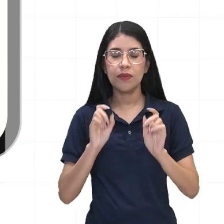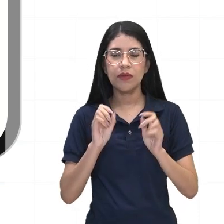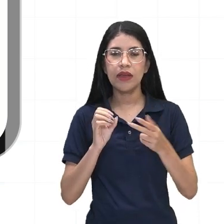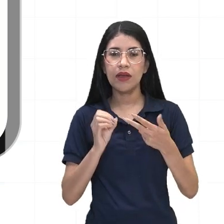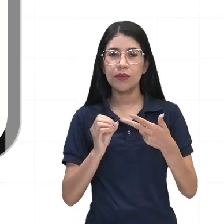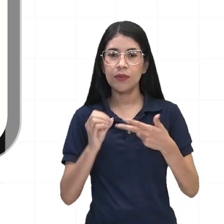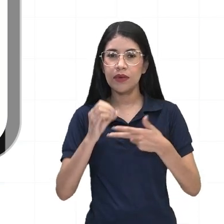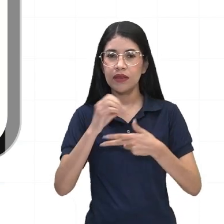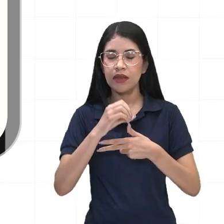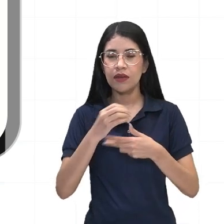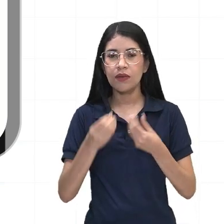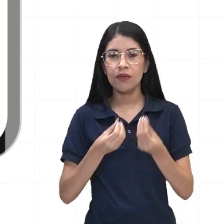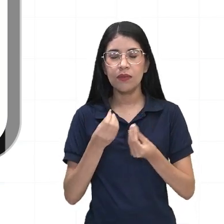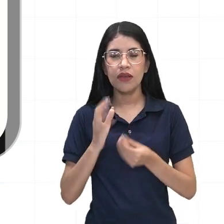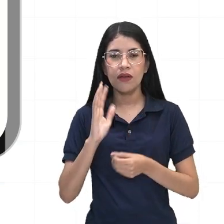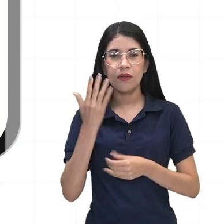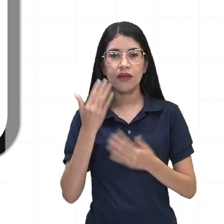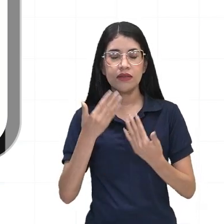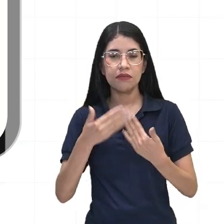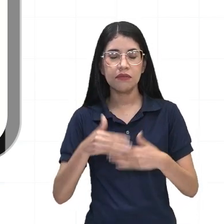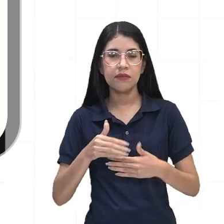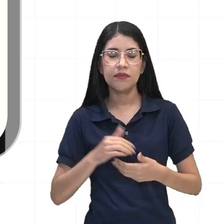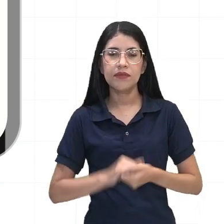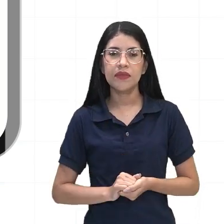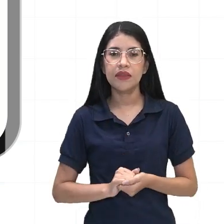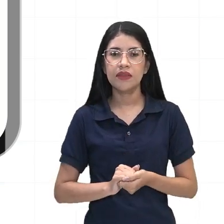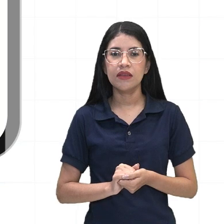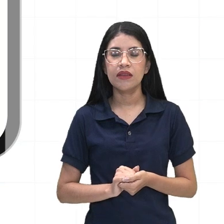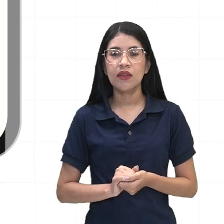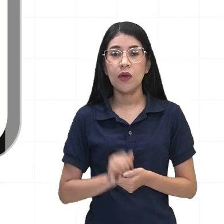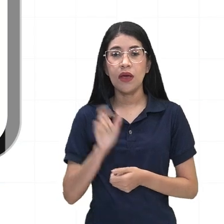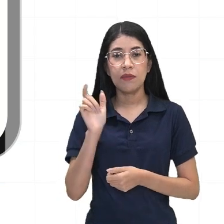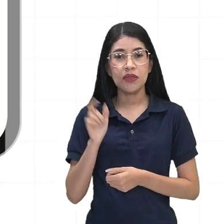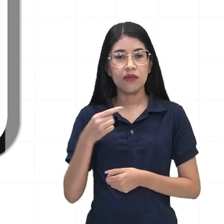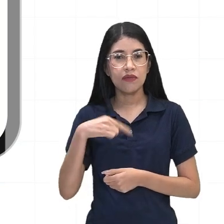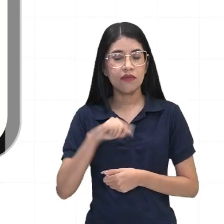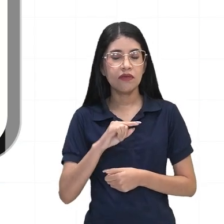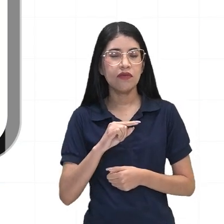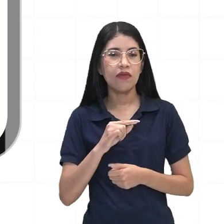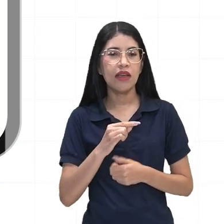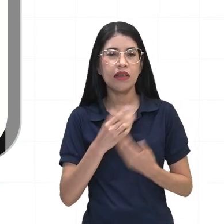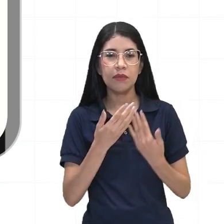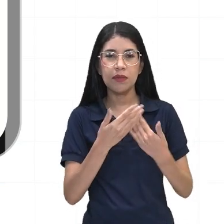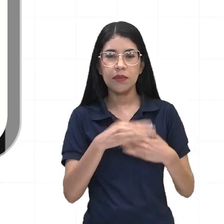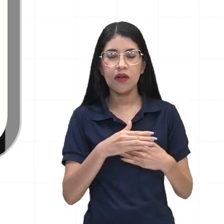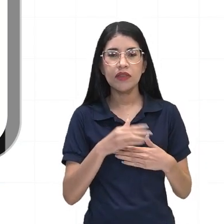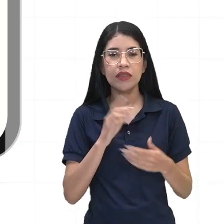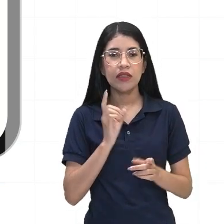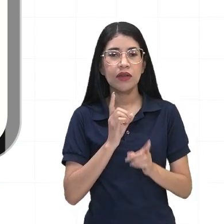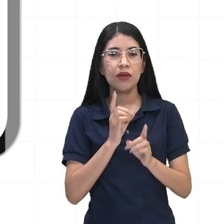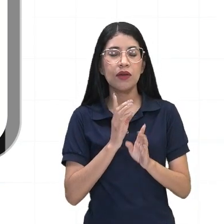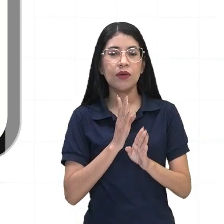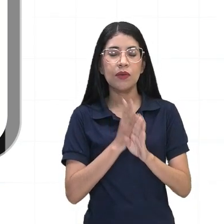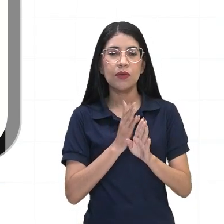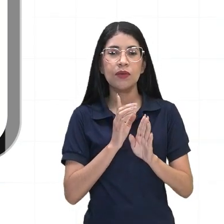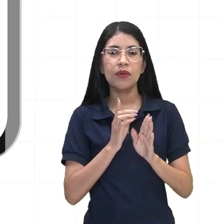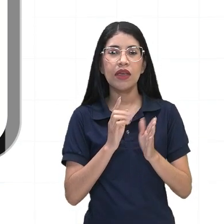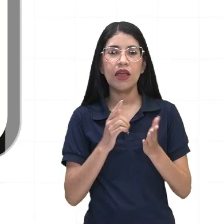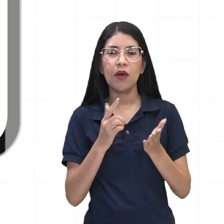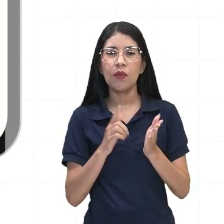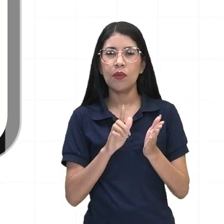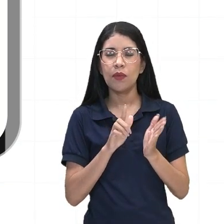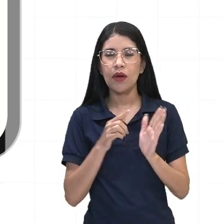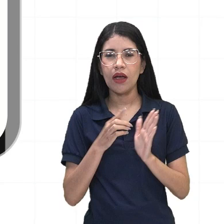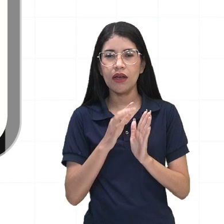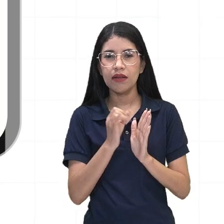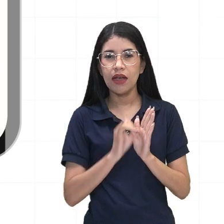do Enem. Então, quando você vai fazer essa avaliação, você dá de cara com essa capa aqui que você está observando